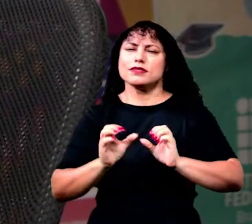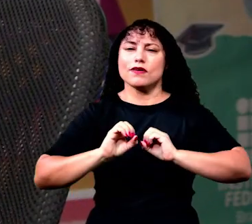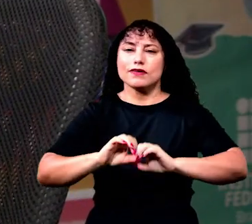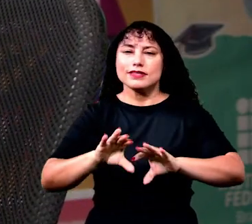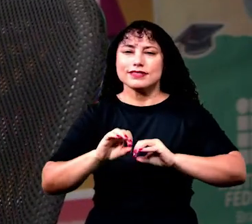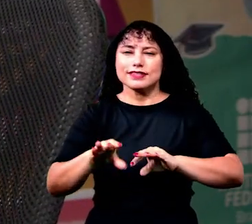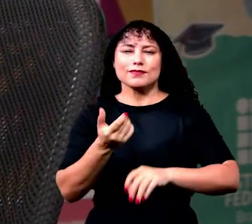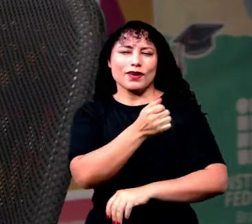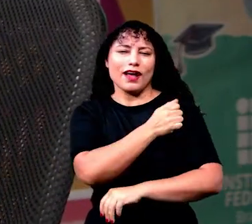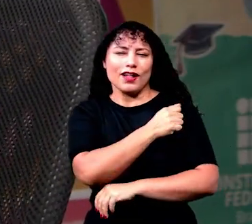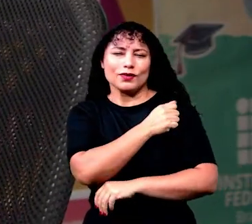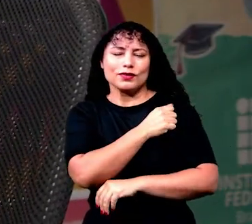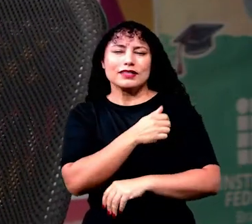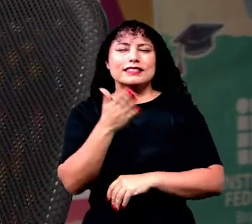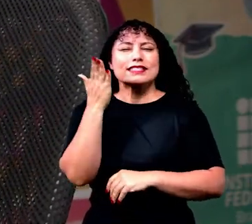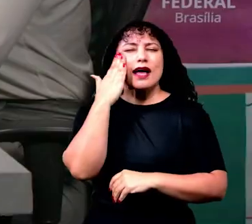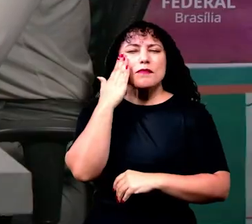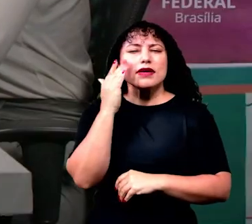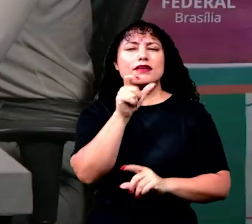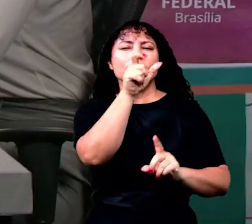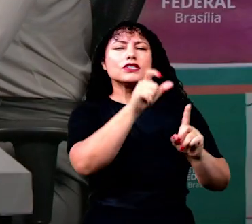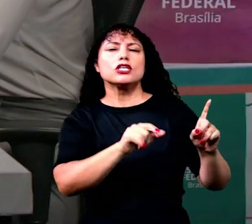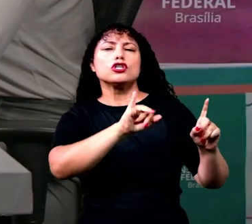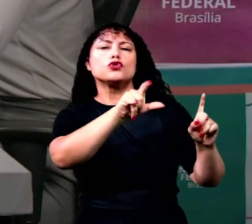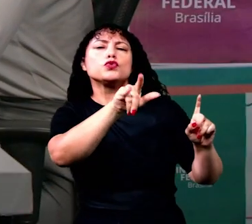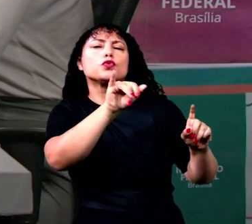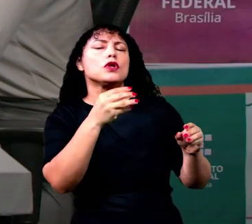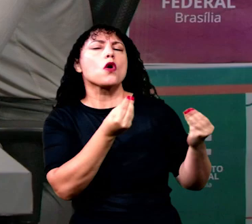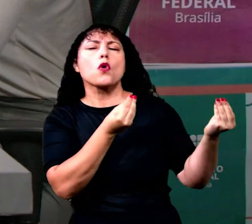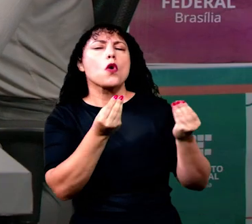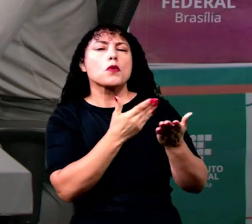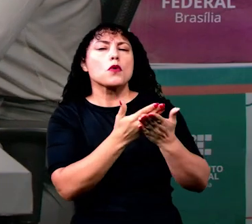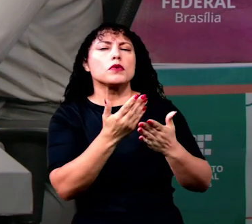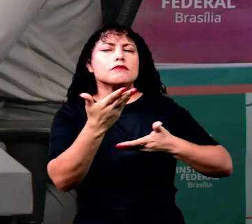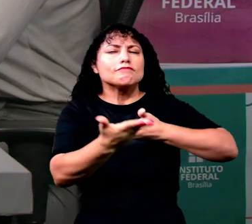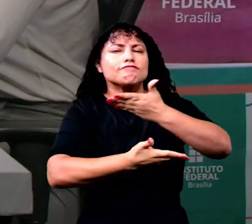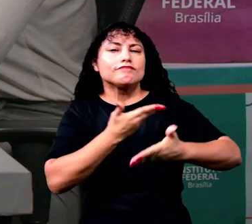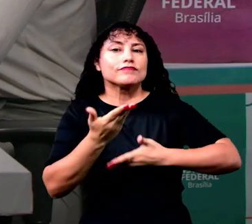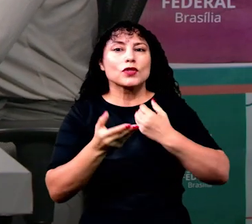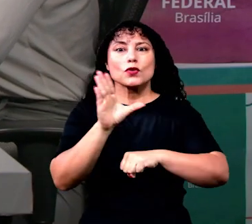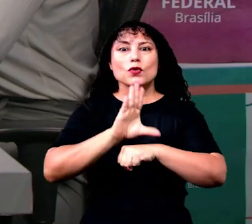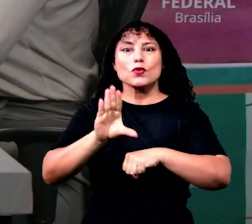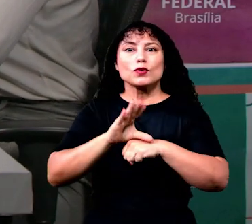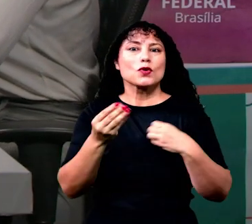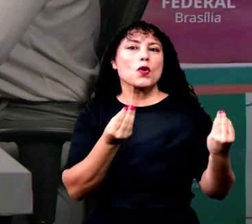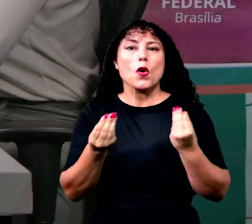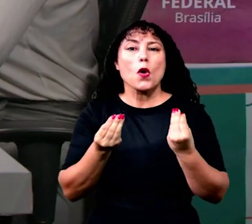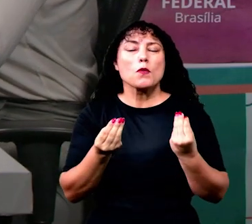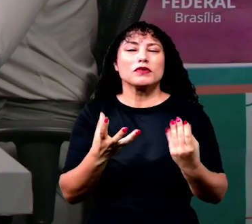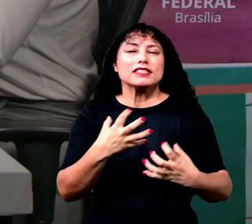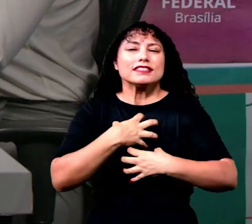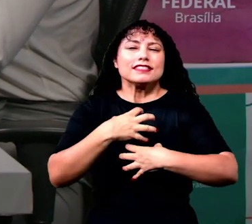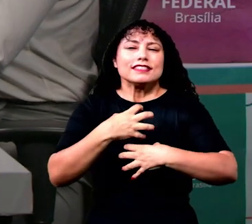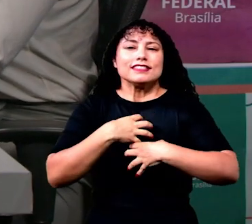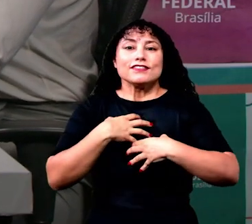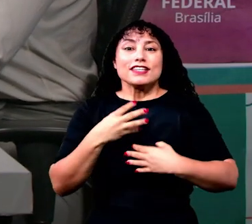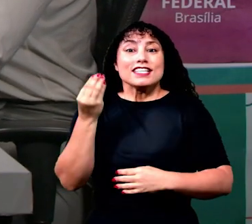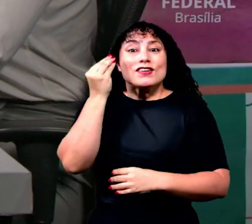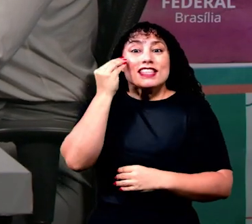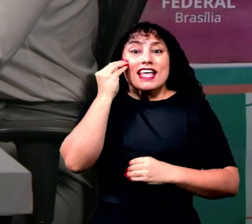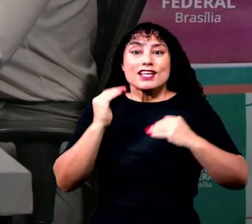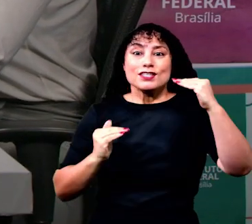para o aluno. Eu queria saber de você, Júlia, quando você começou a se envolver no curso, como que foi para você fazer esse teste